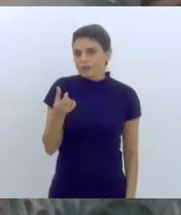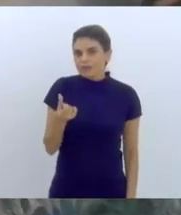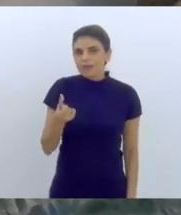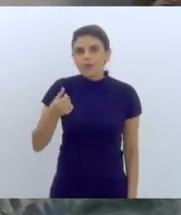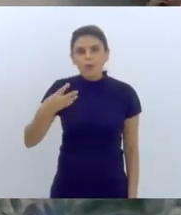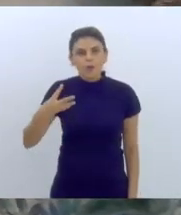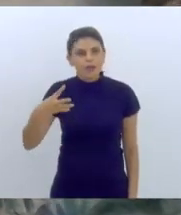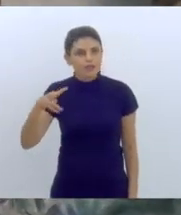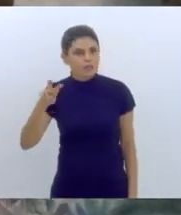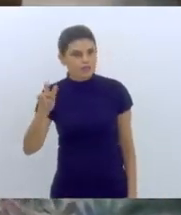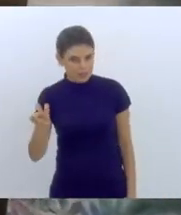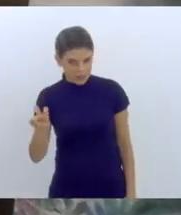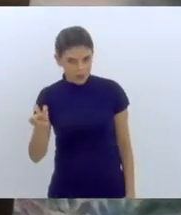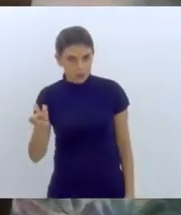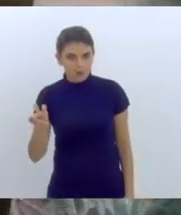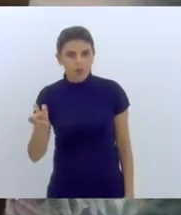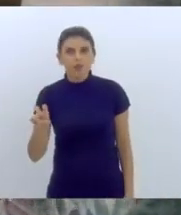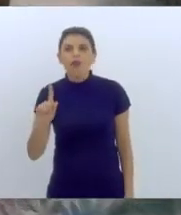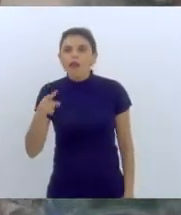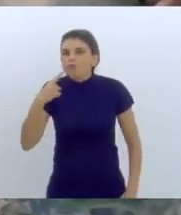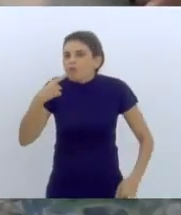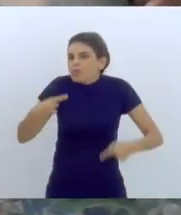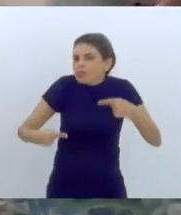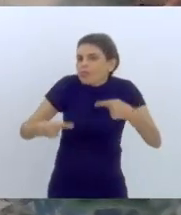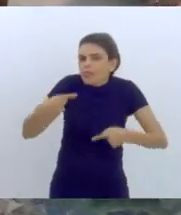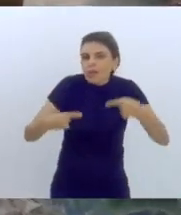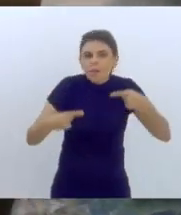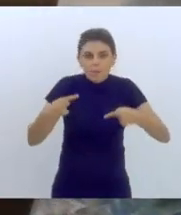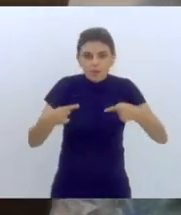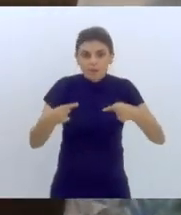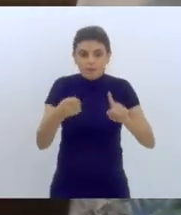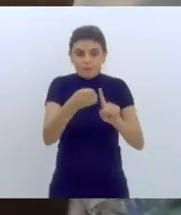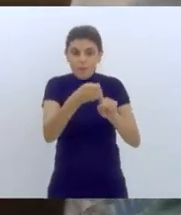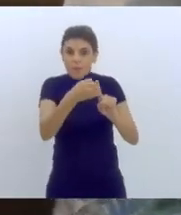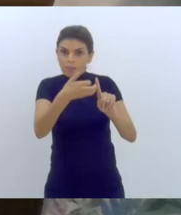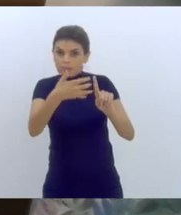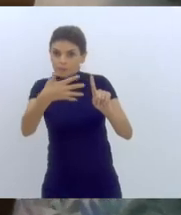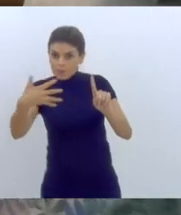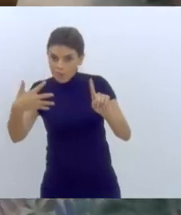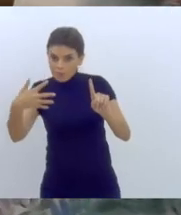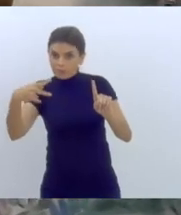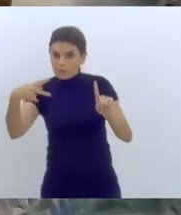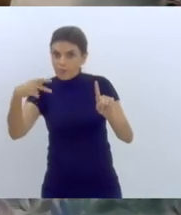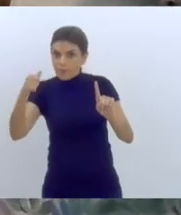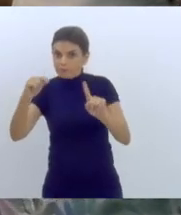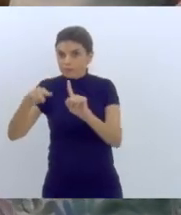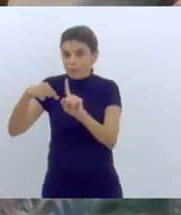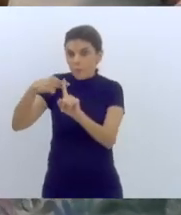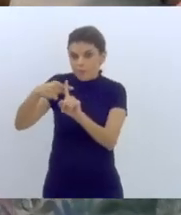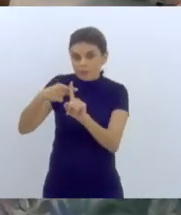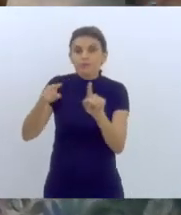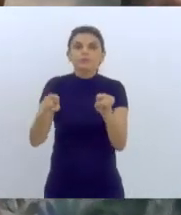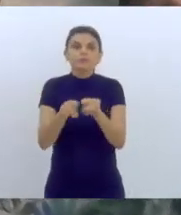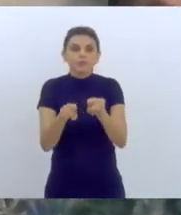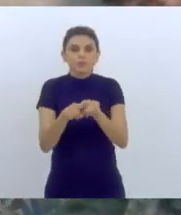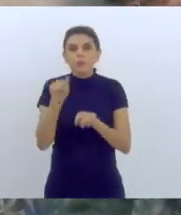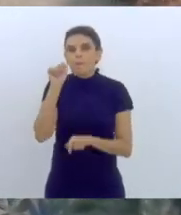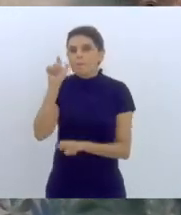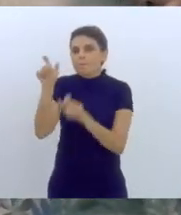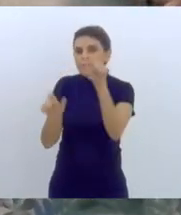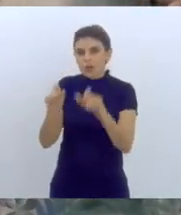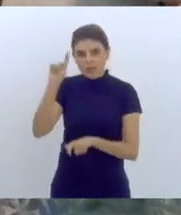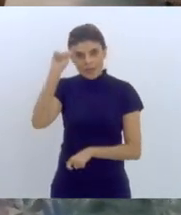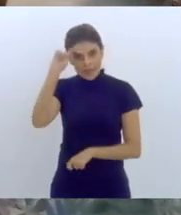5.645, o debate sobre a questão LGBTQIPA+, das mulheres negras e